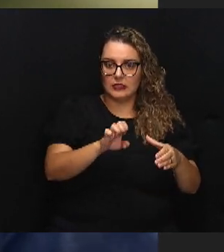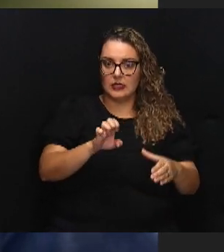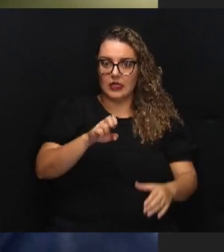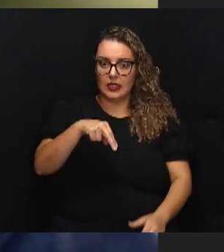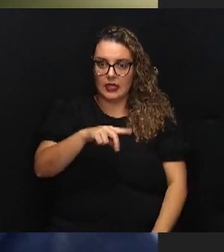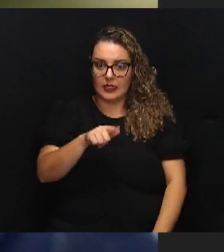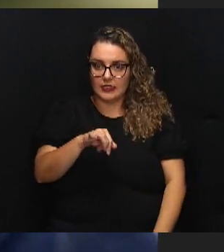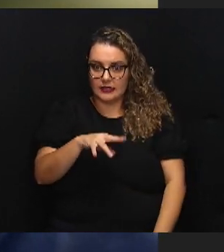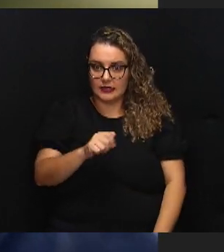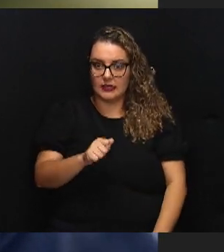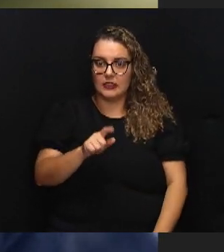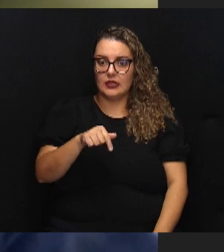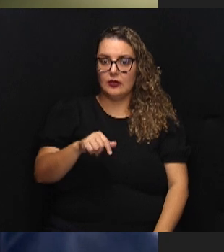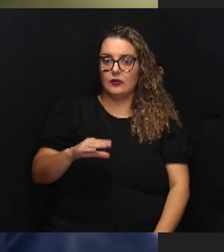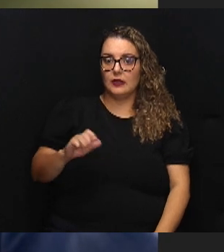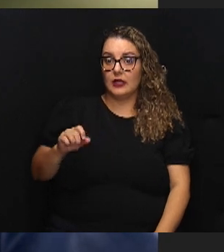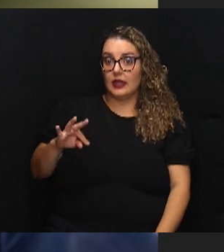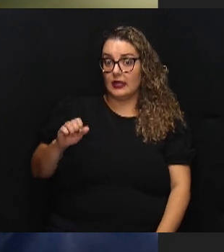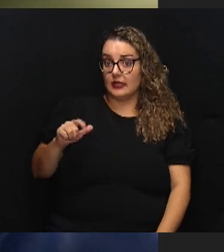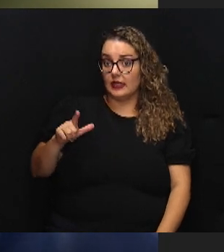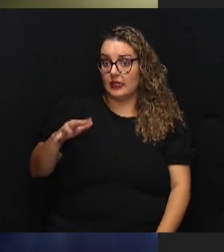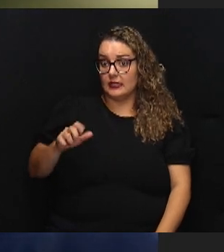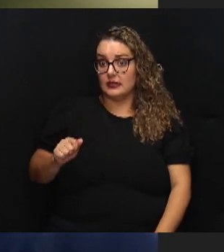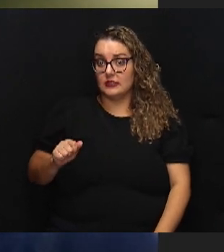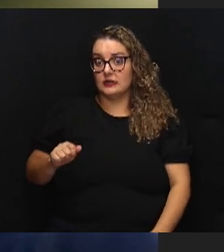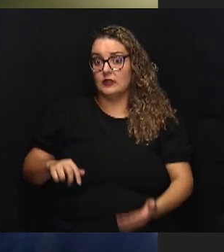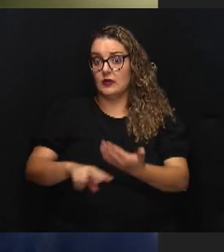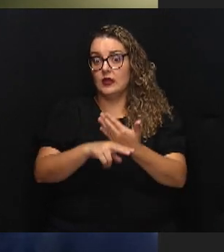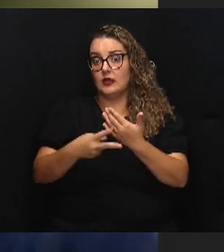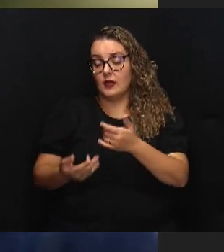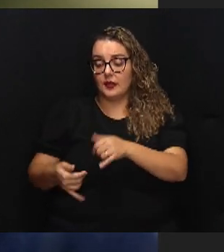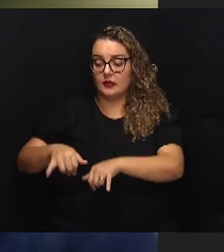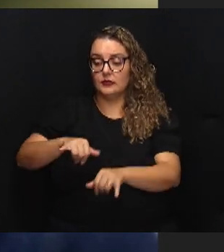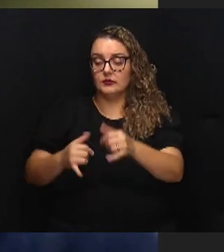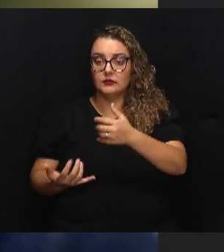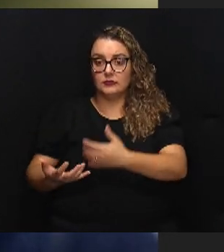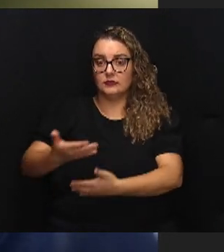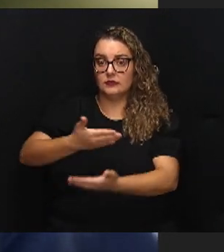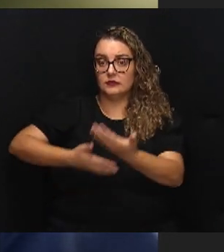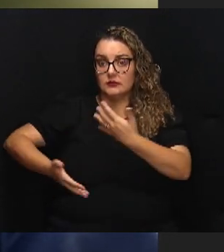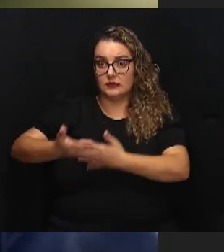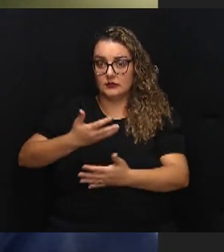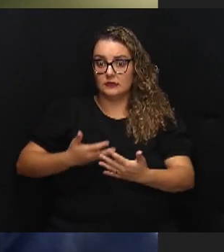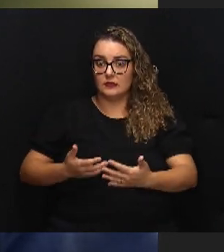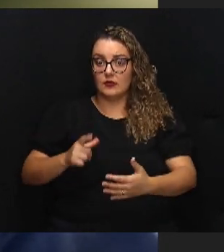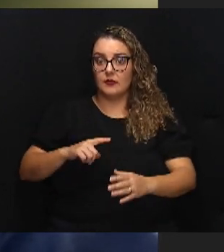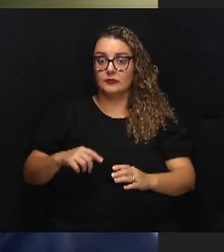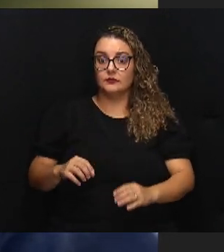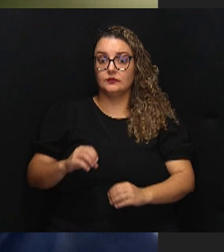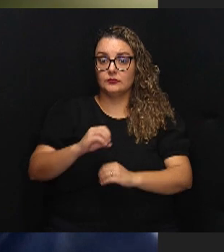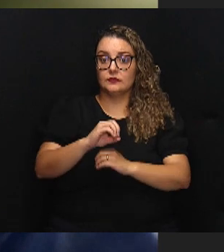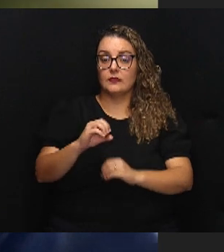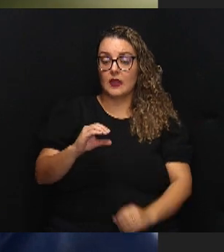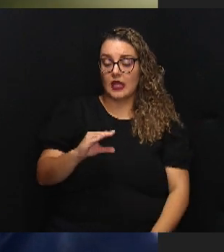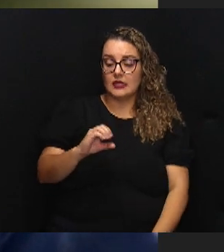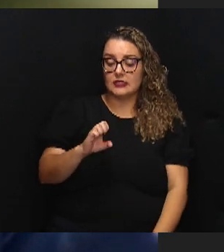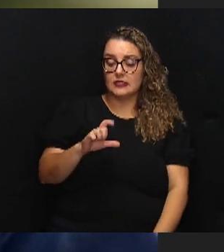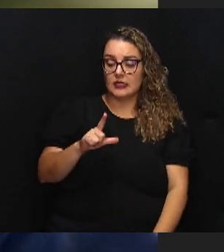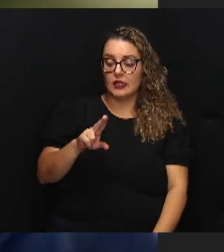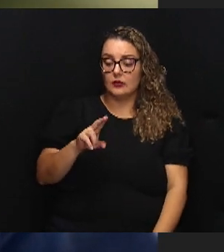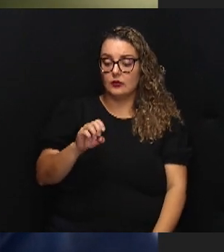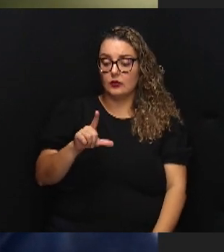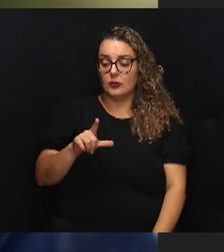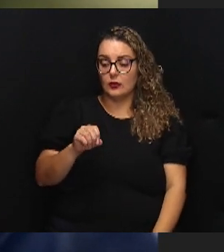que catalisam as reações químicas, e ela tem uma ação específica sobre a celulose, que é o principal